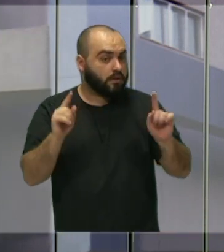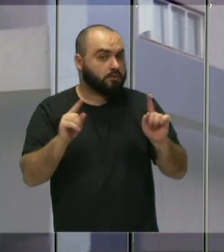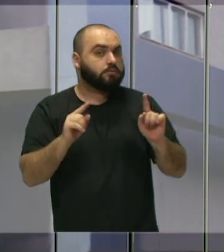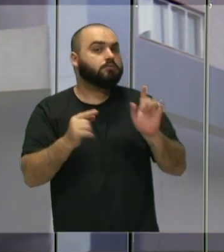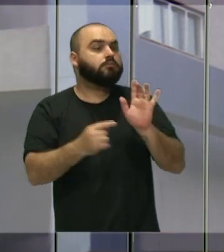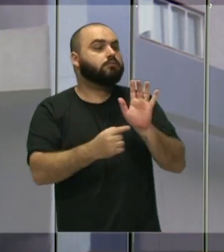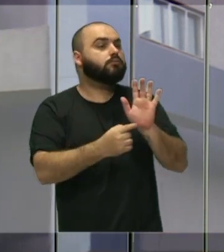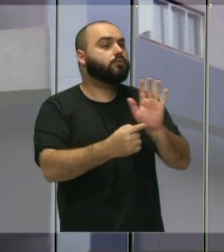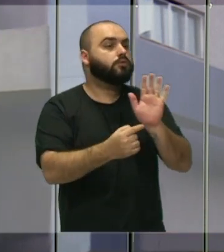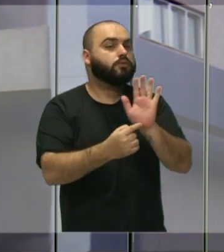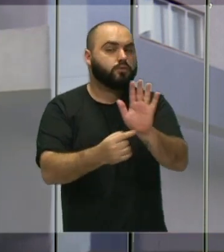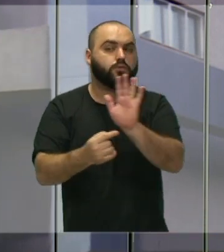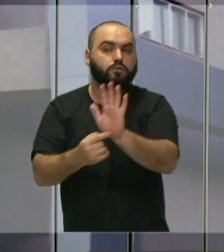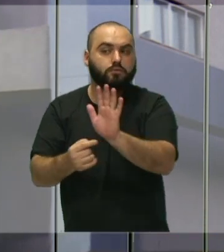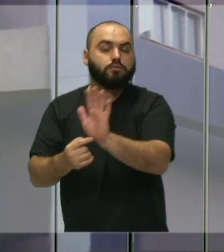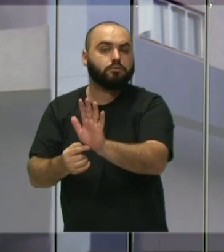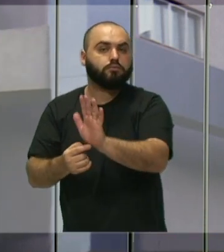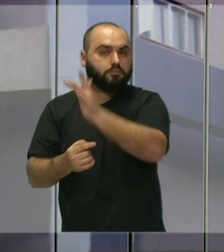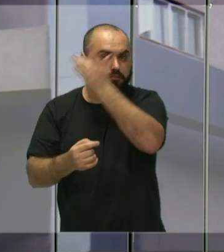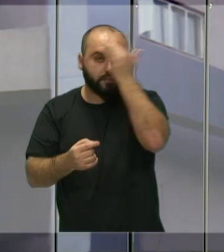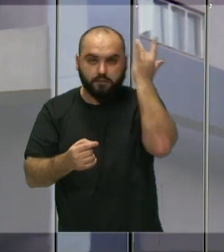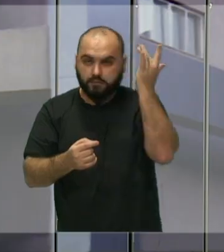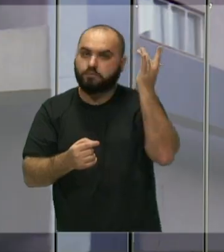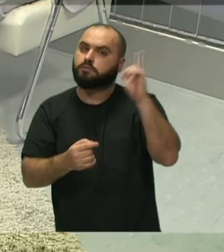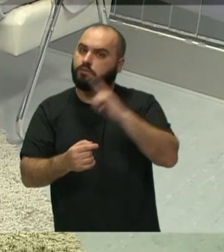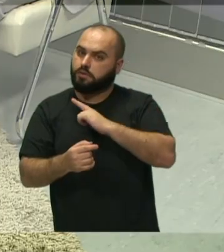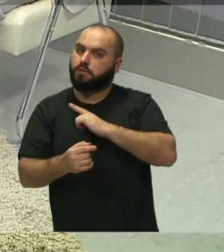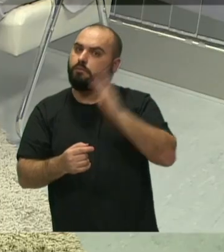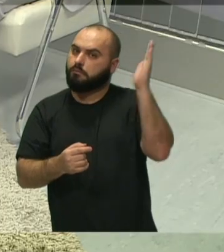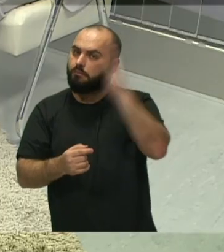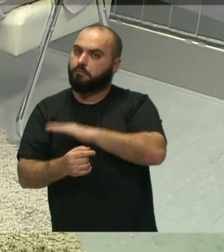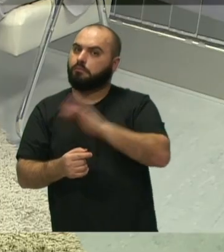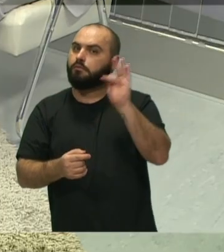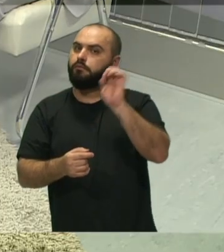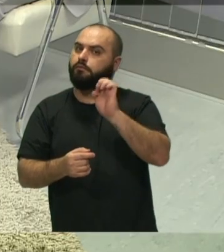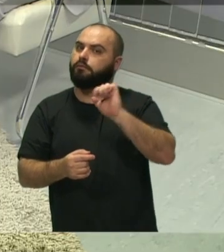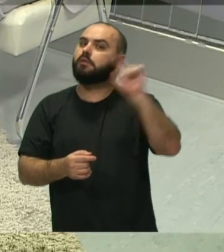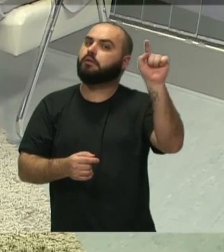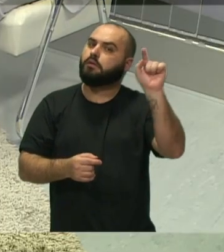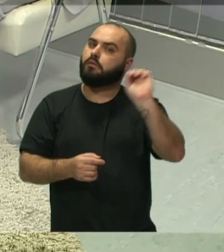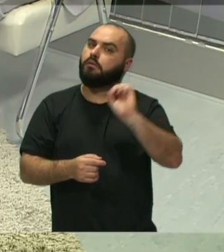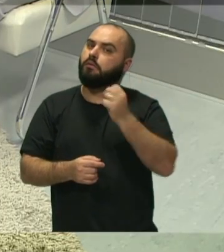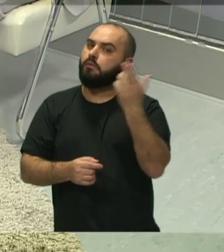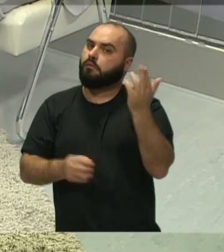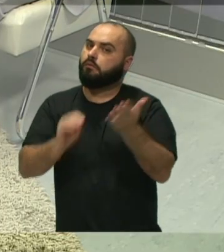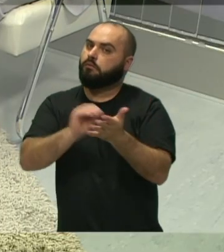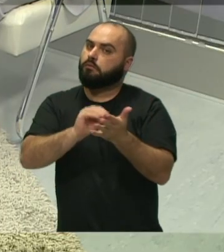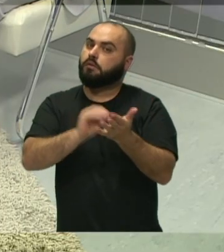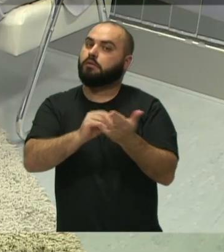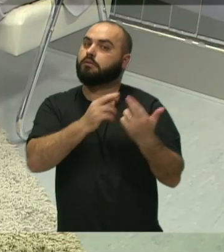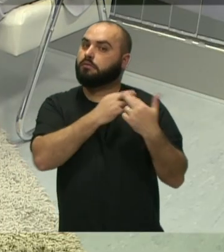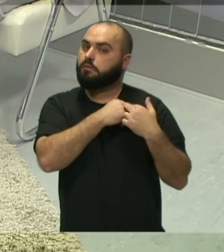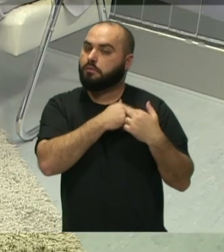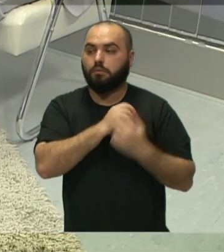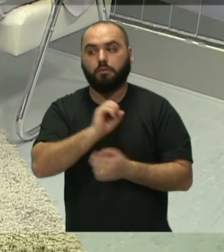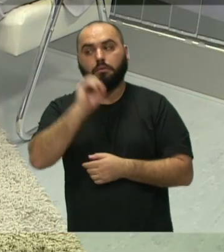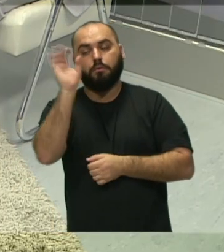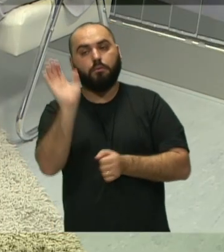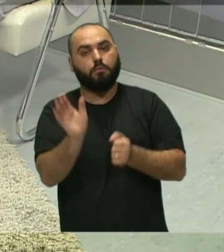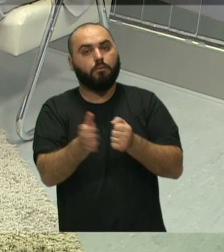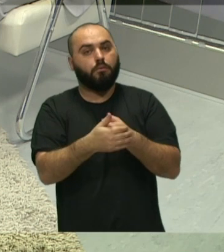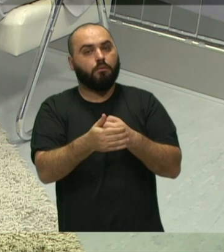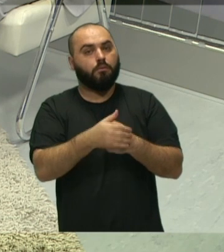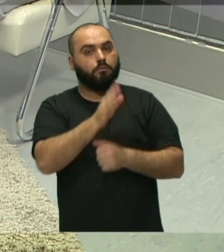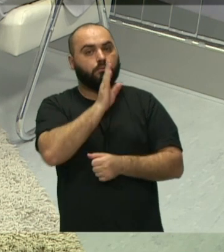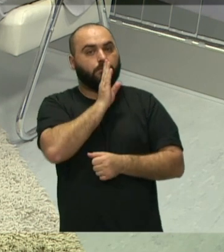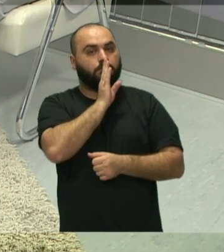você mostrar aqueles que agiram com má fé, ou com irresponsabilidade, ou com omissão, seja qual